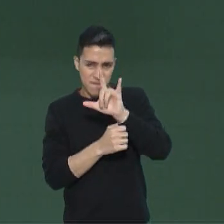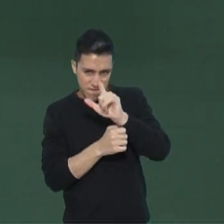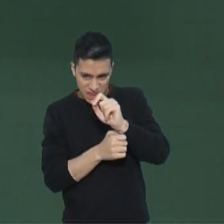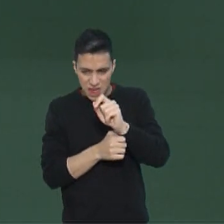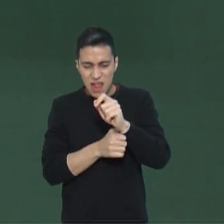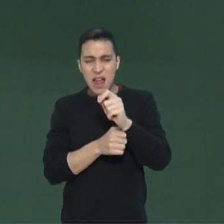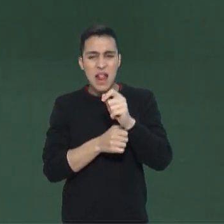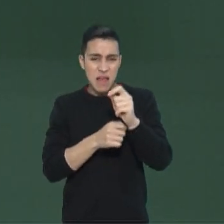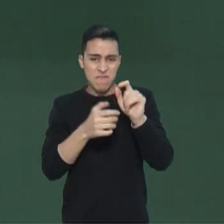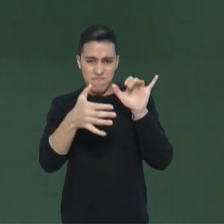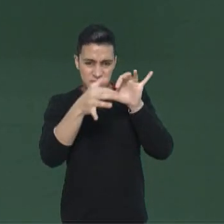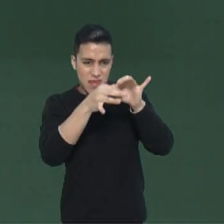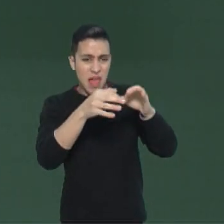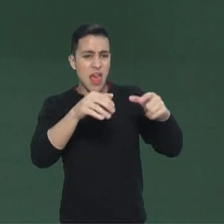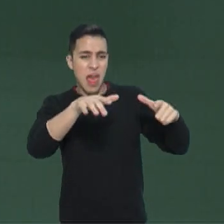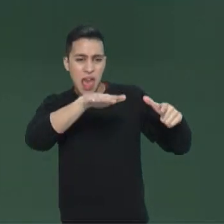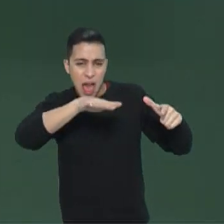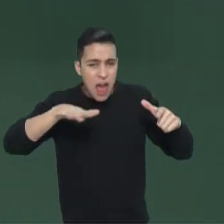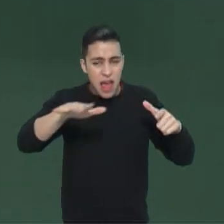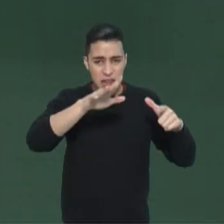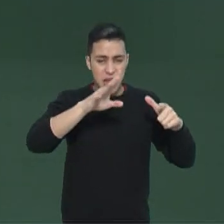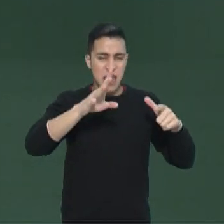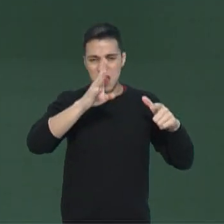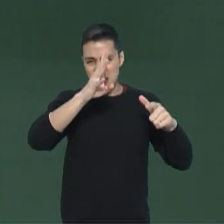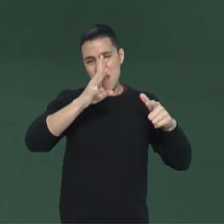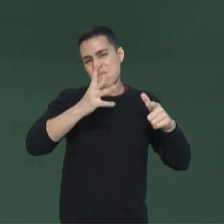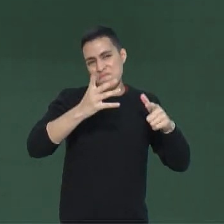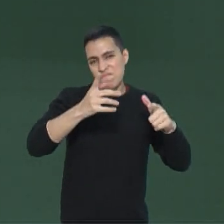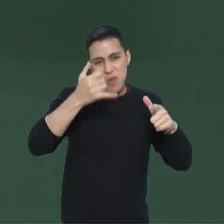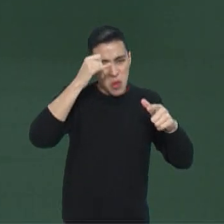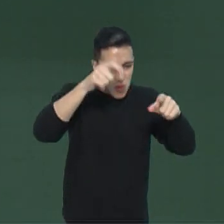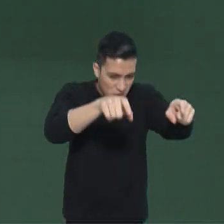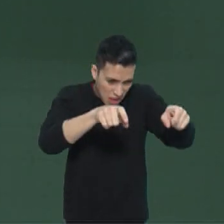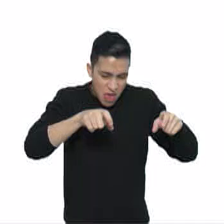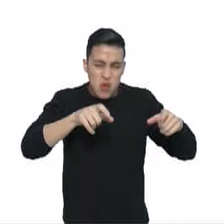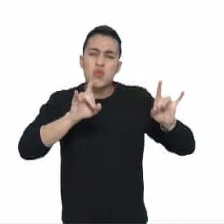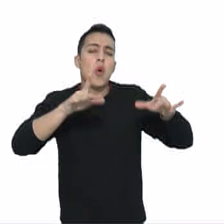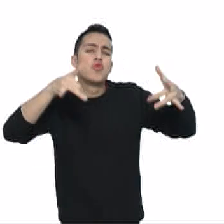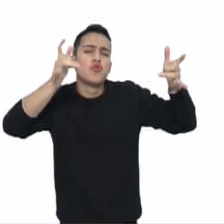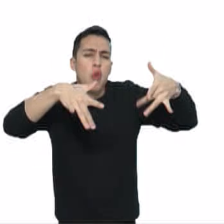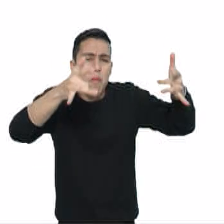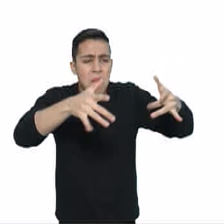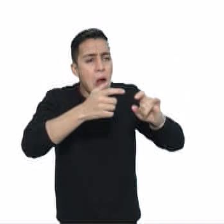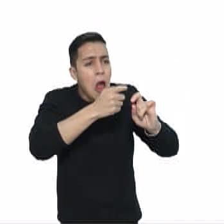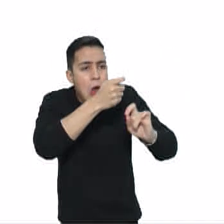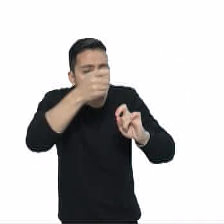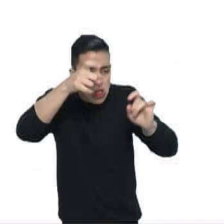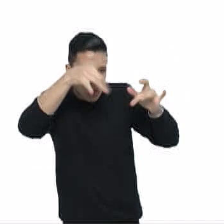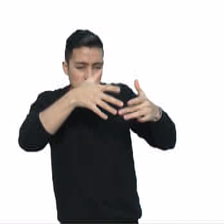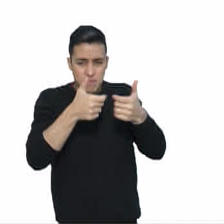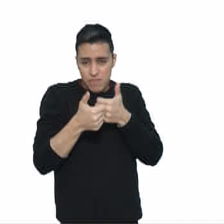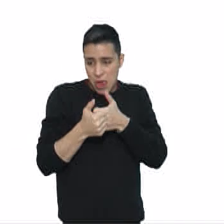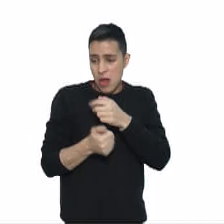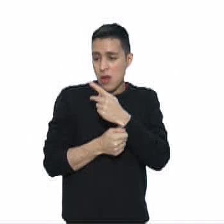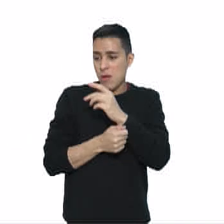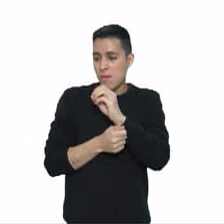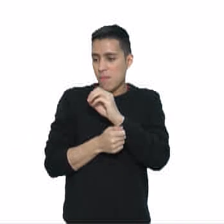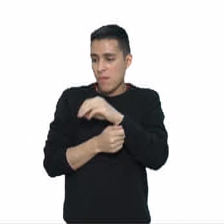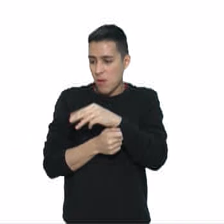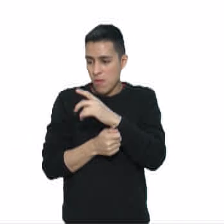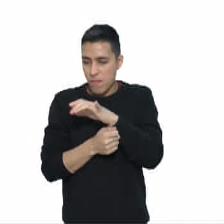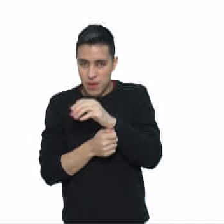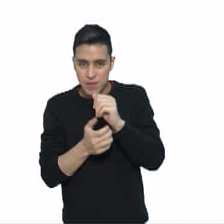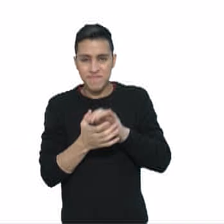área rural, são ruínas que sobraram, né? Também se localizavam próximos a Pompeia. Nós temos aqui